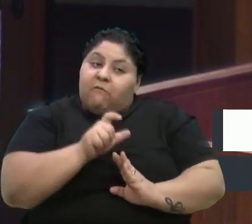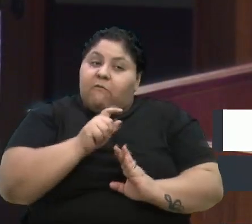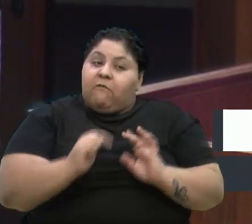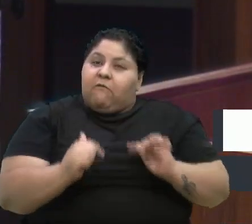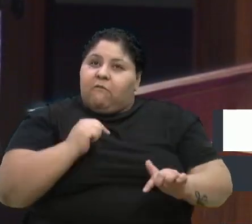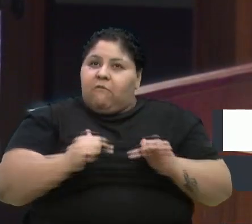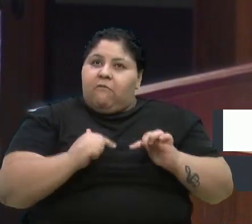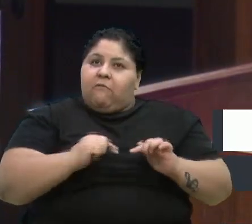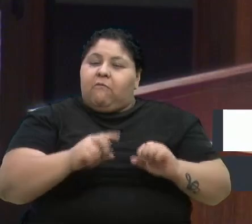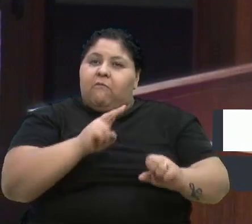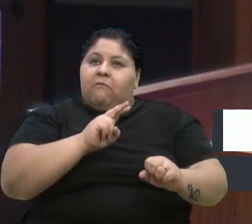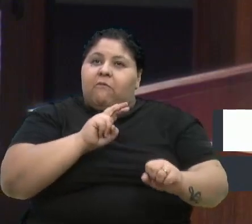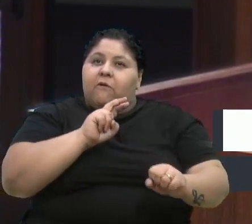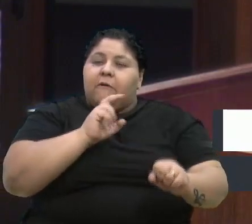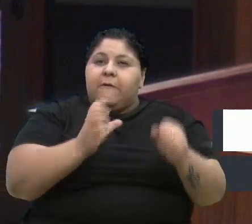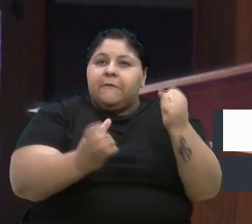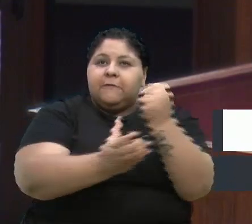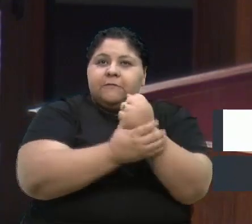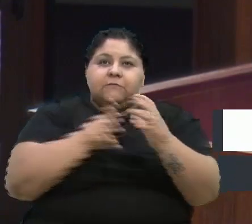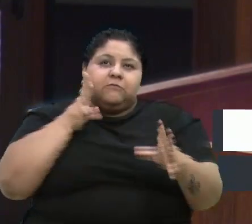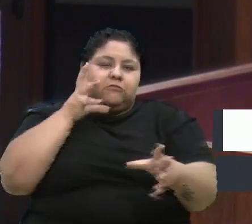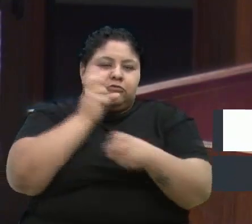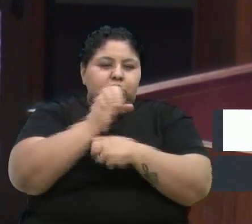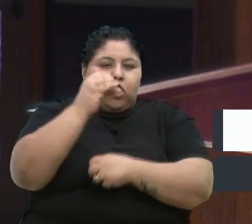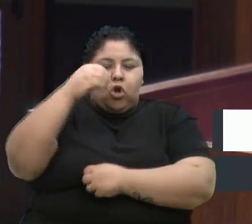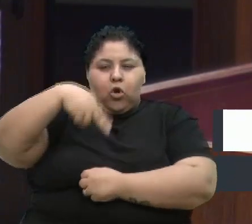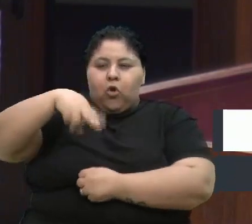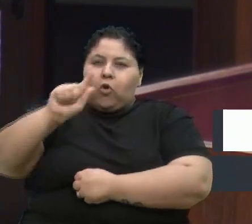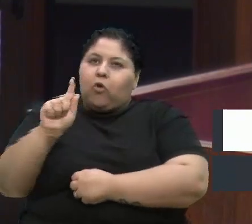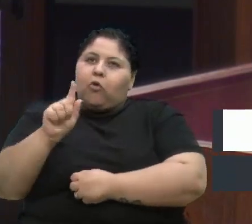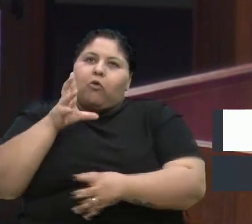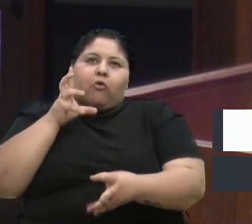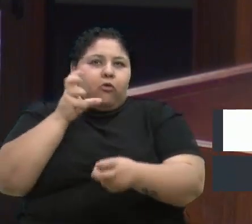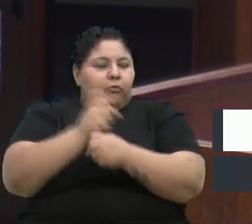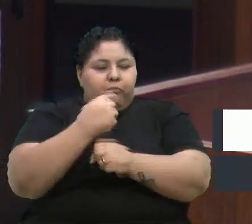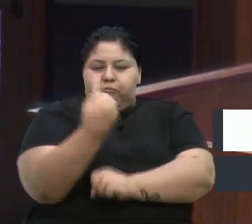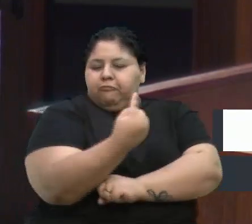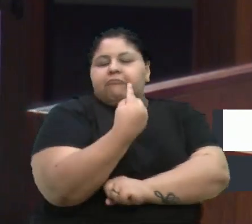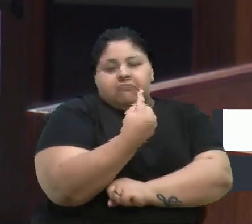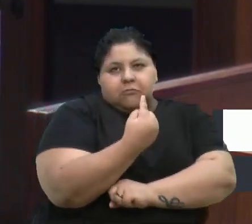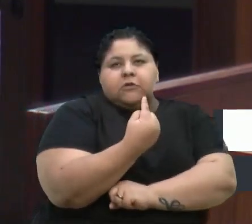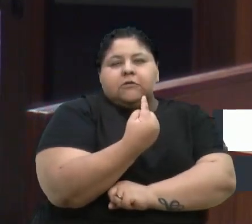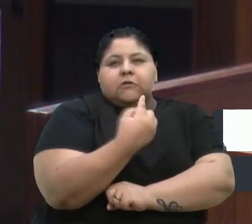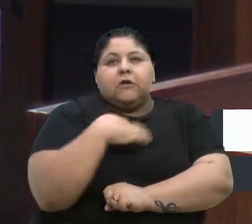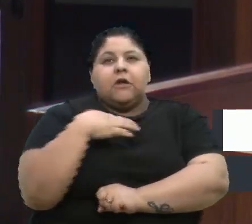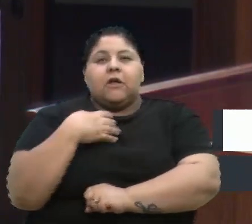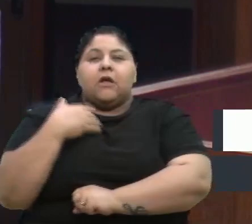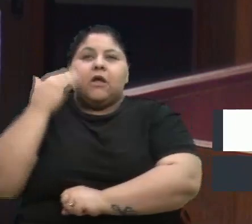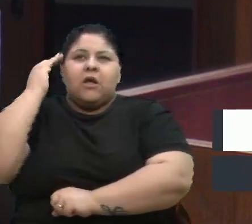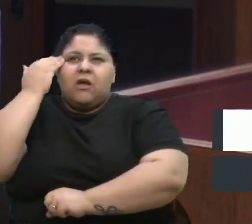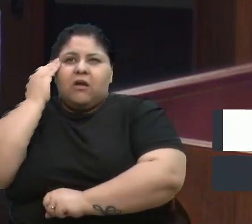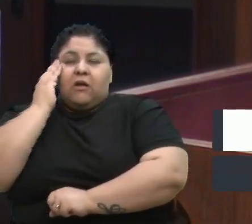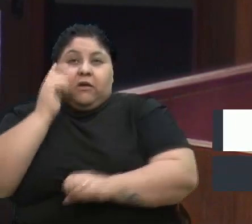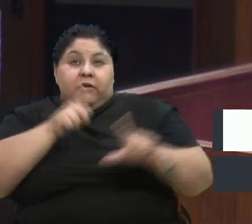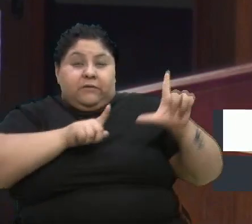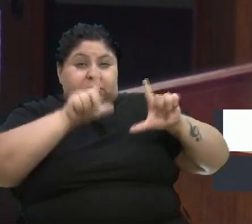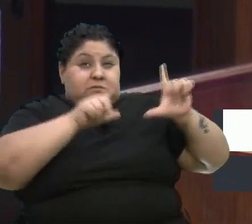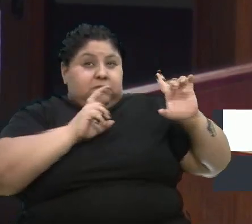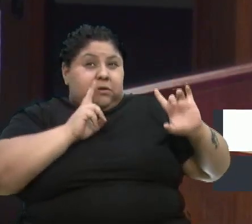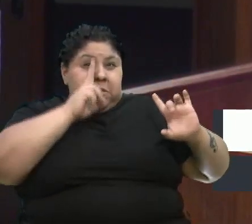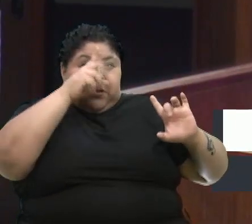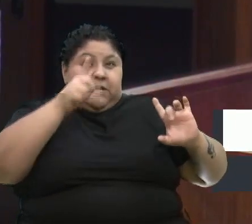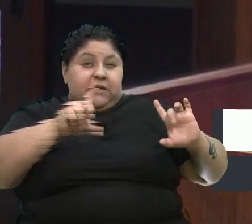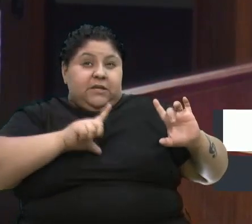na proteção animal, ONGs, protetores independentes. E eu sei que as imagens são fortes, então, se tiver